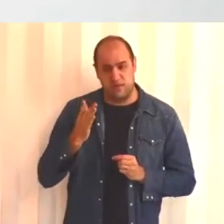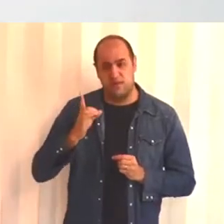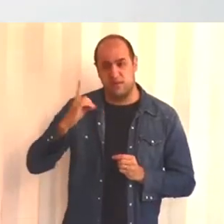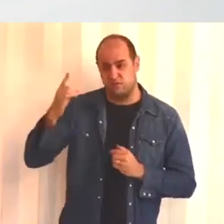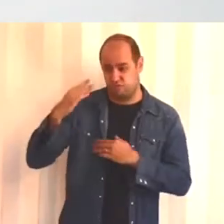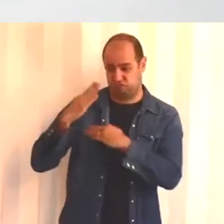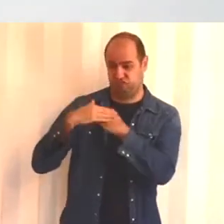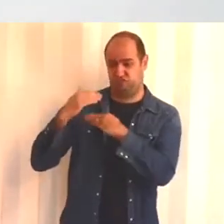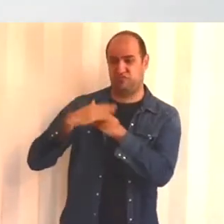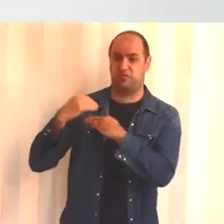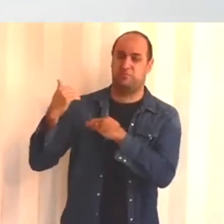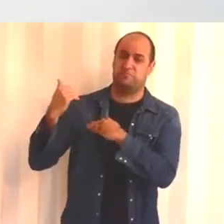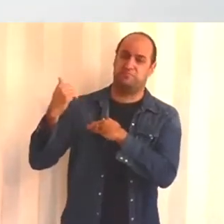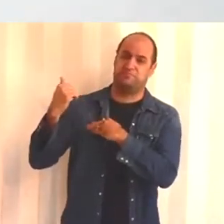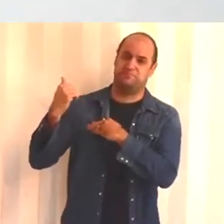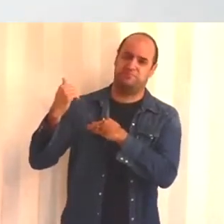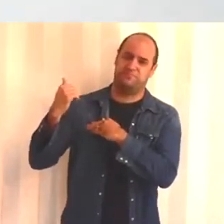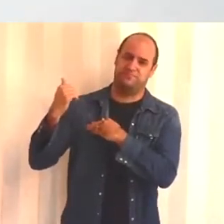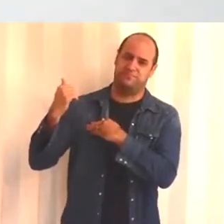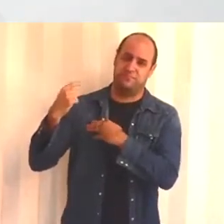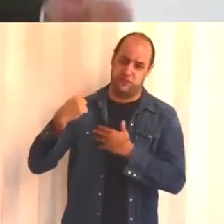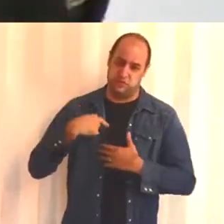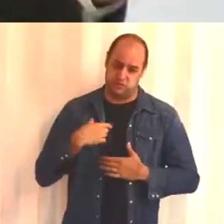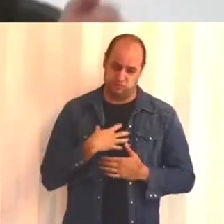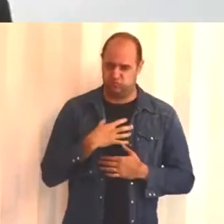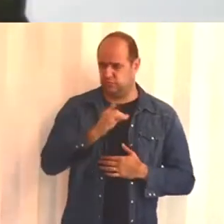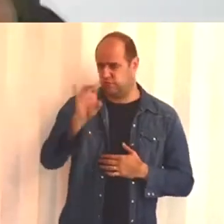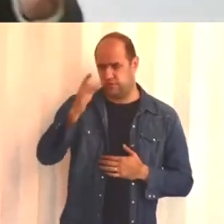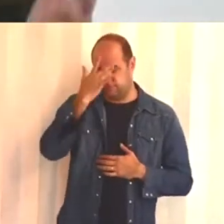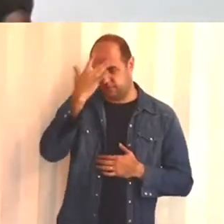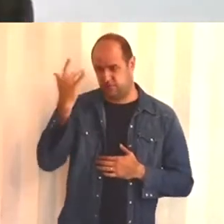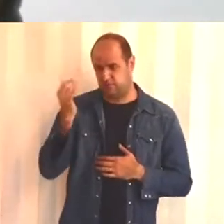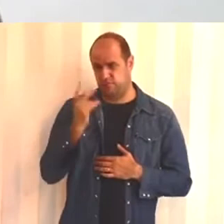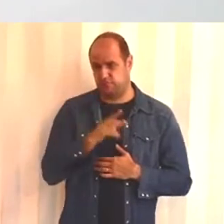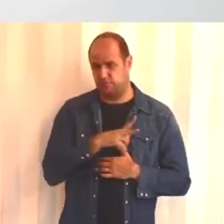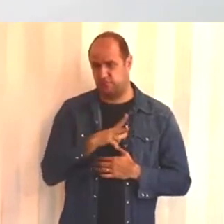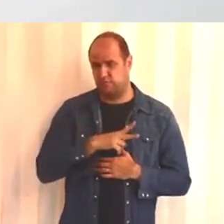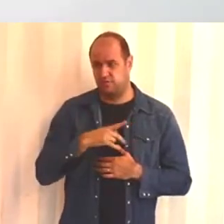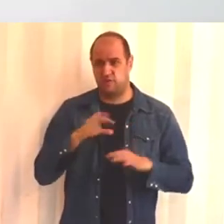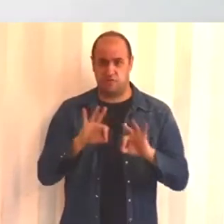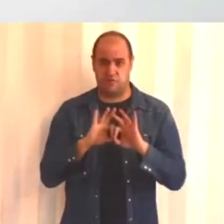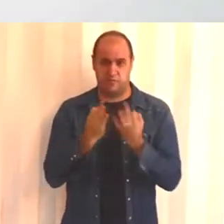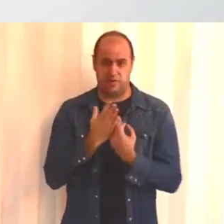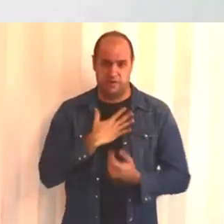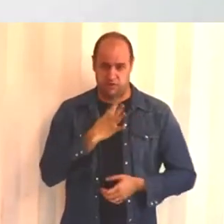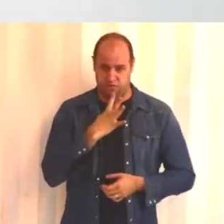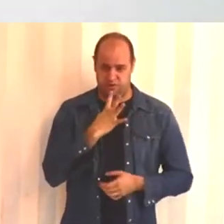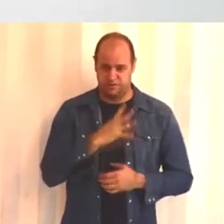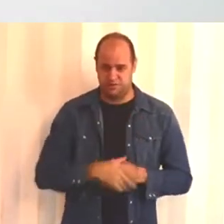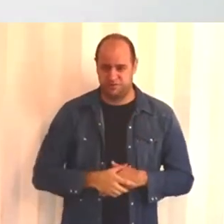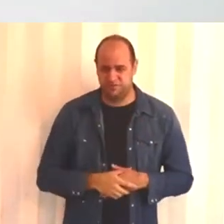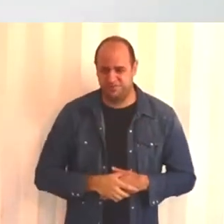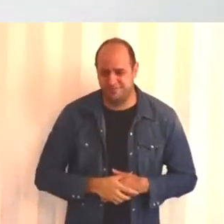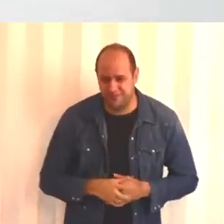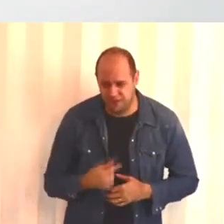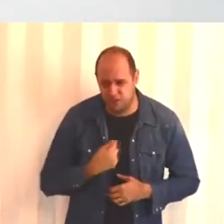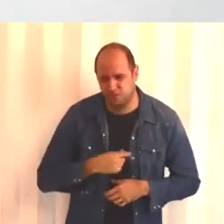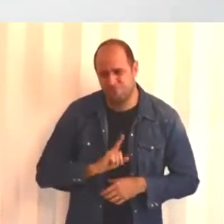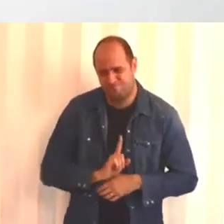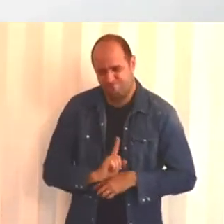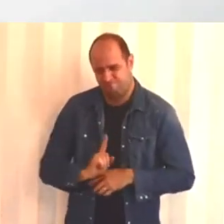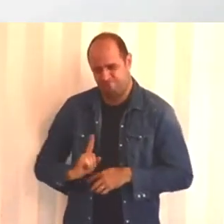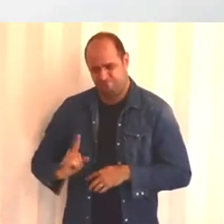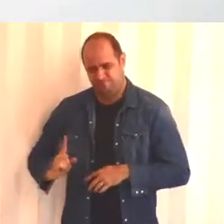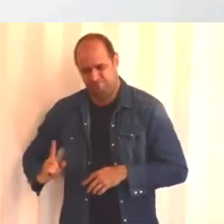filho. E no meu jeito, cada um tem o seu, mas a minha família me conhece um pouco. Eu vou para o meu